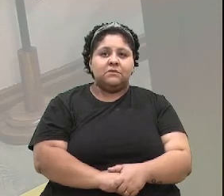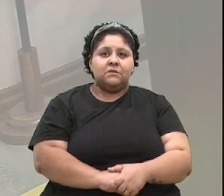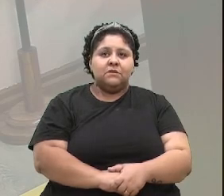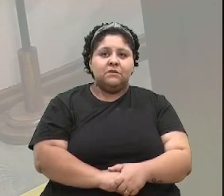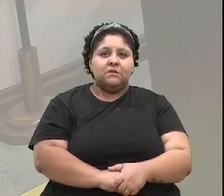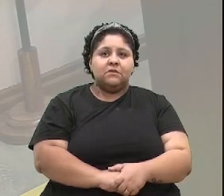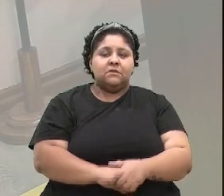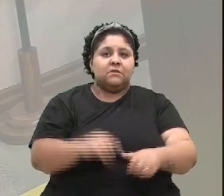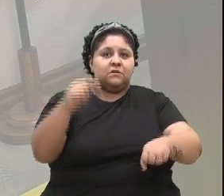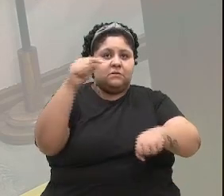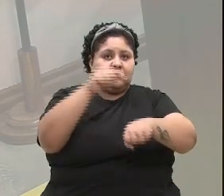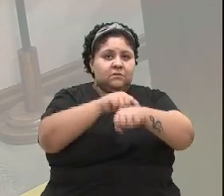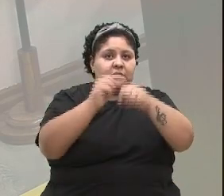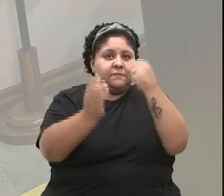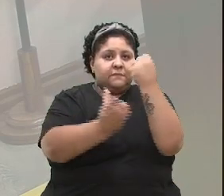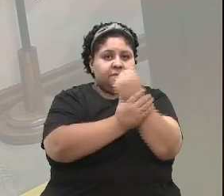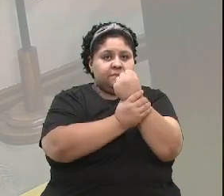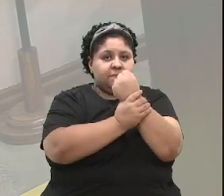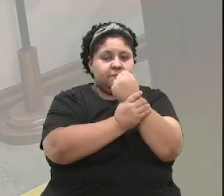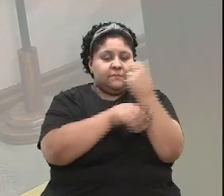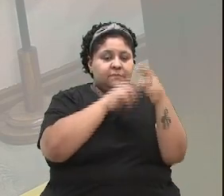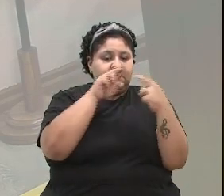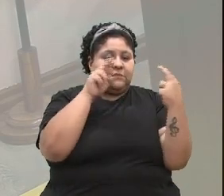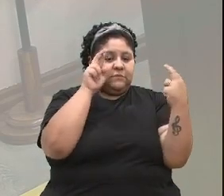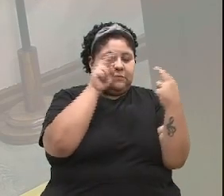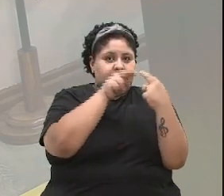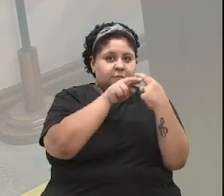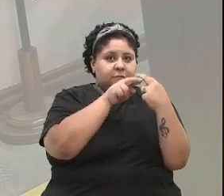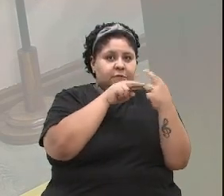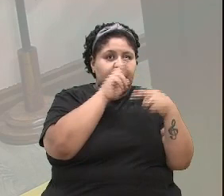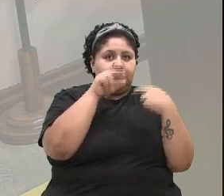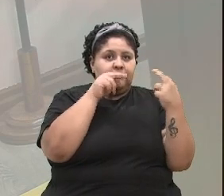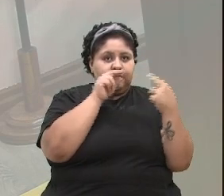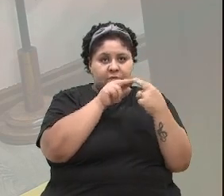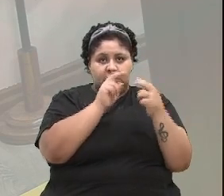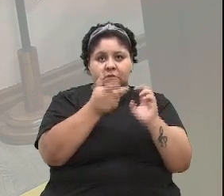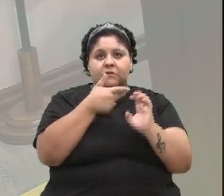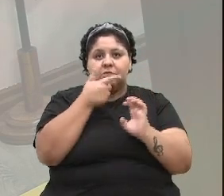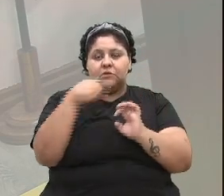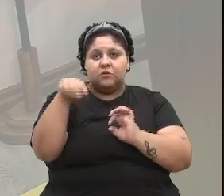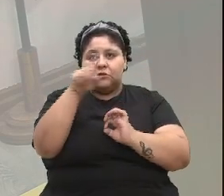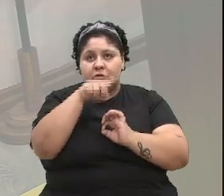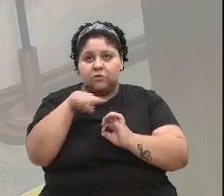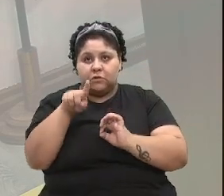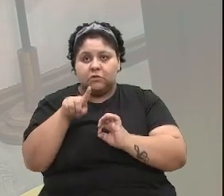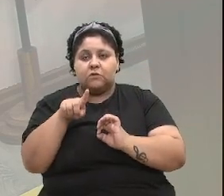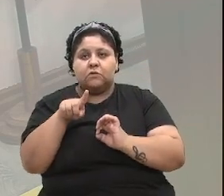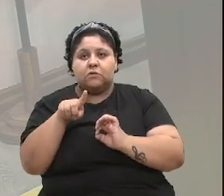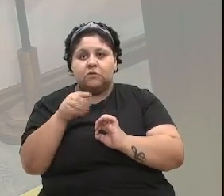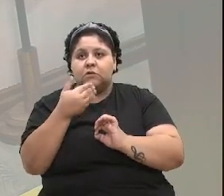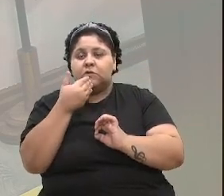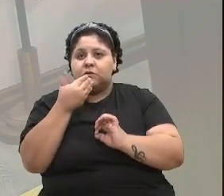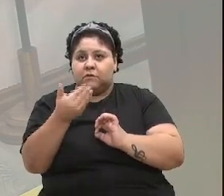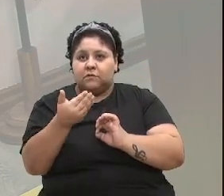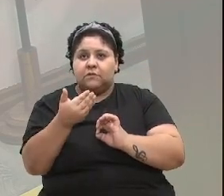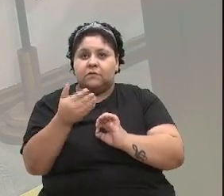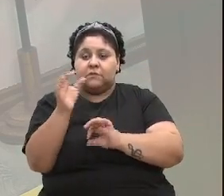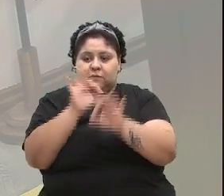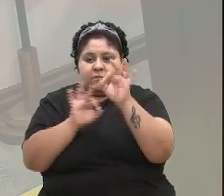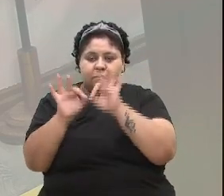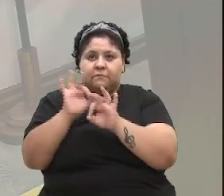Esse teu tempo está assegurado em relação a essa questão da sua fala. Nós indeferimos essa solicitação, essa questão de